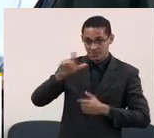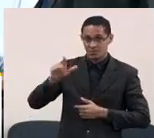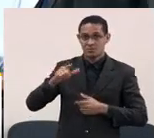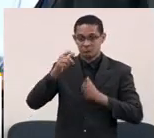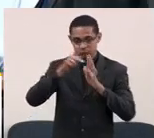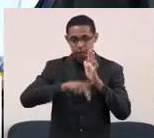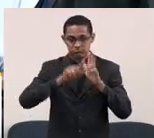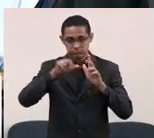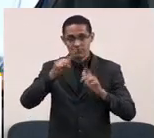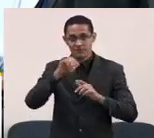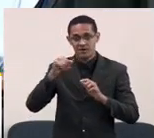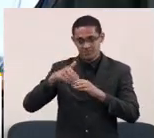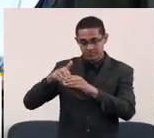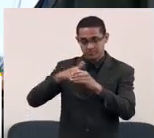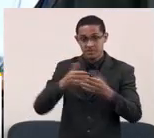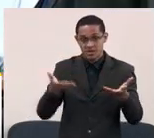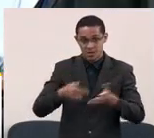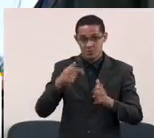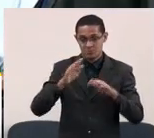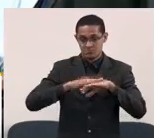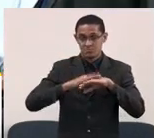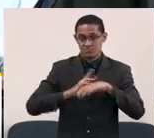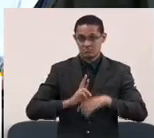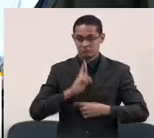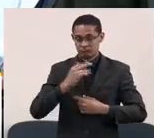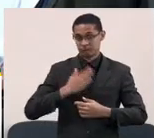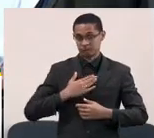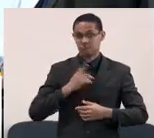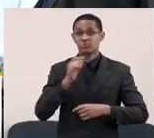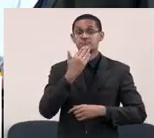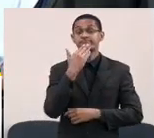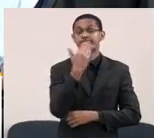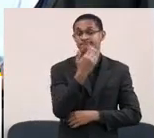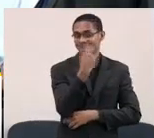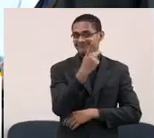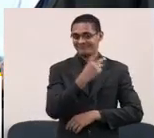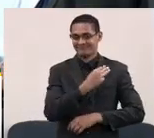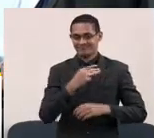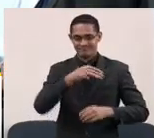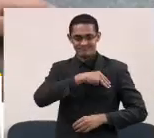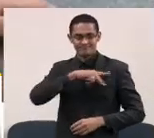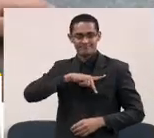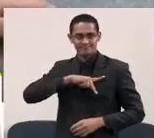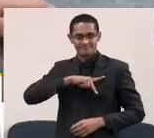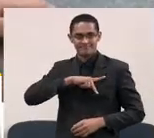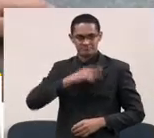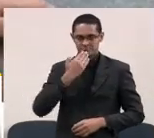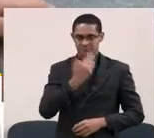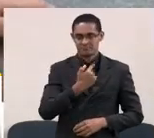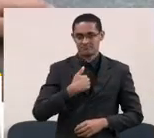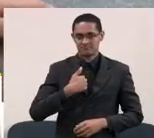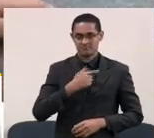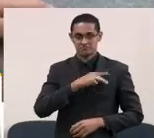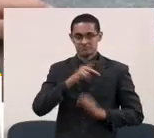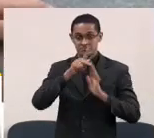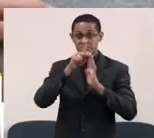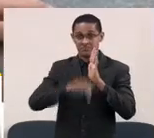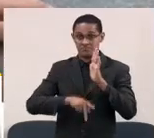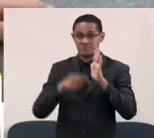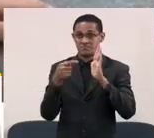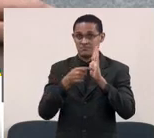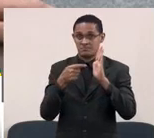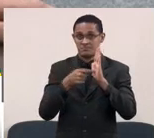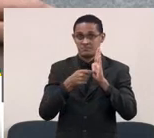que votaremos hoje, de nossa autoria, que é um pedido do Ministério Público, que é um projeto de lei que